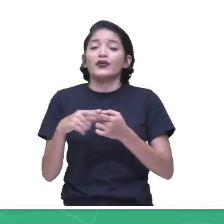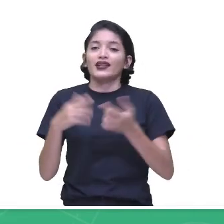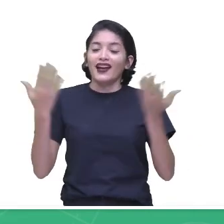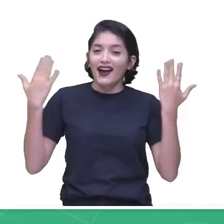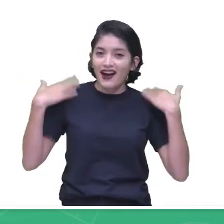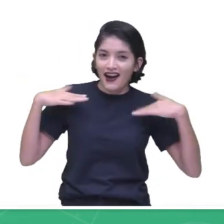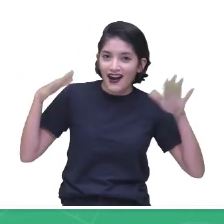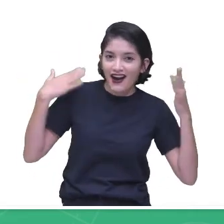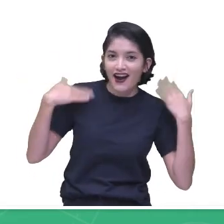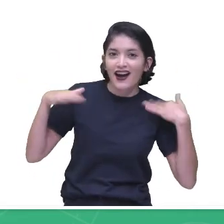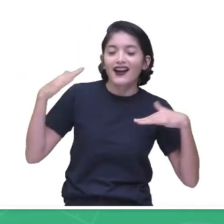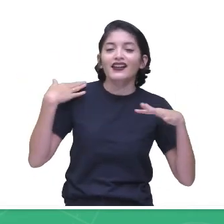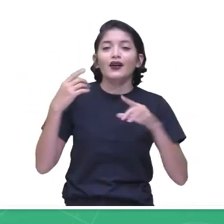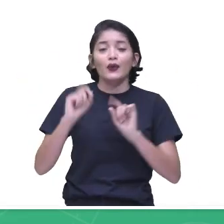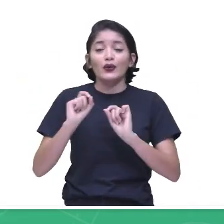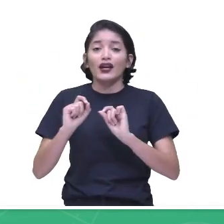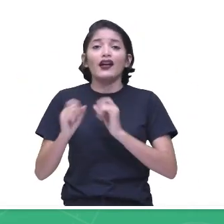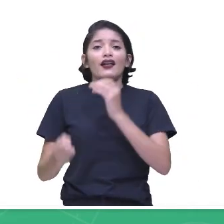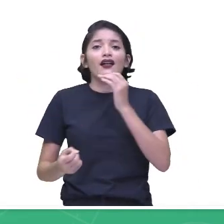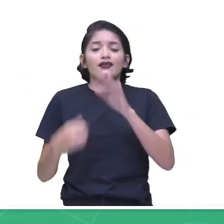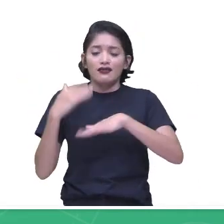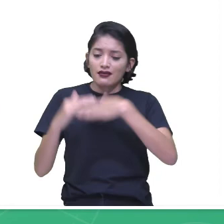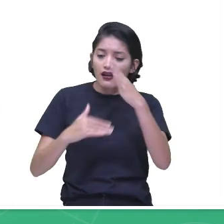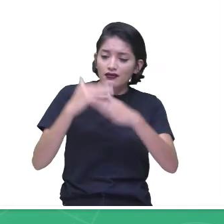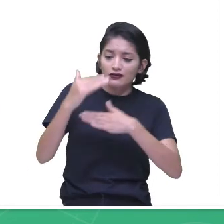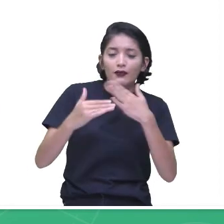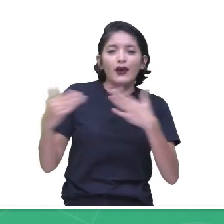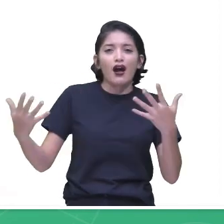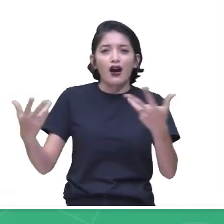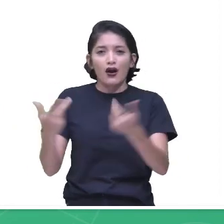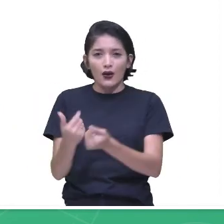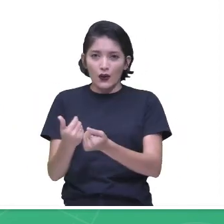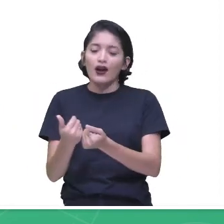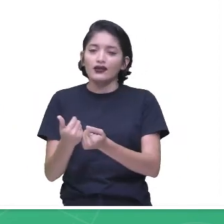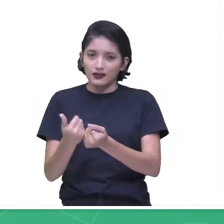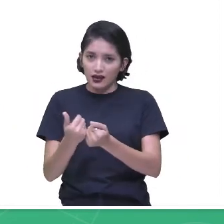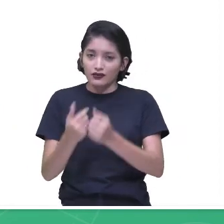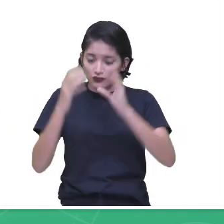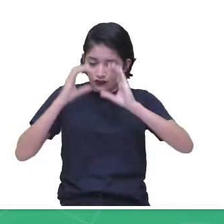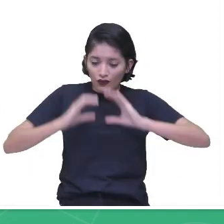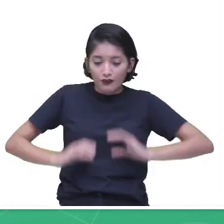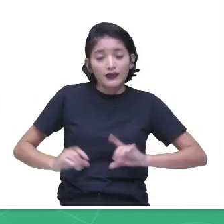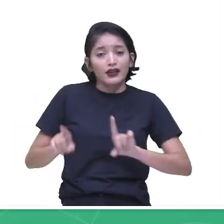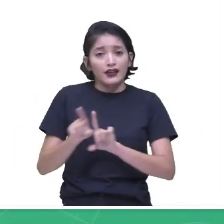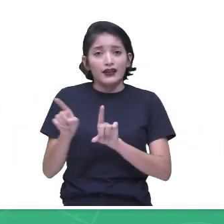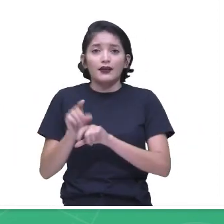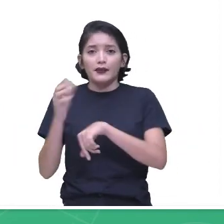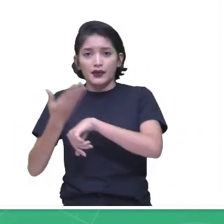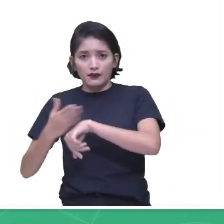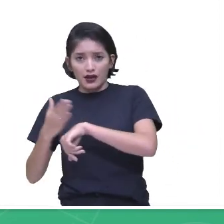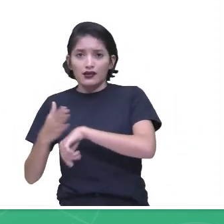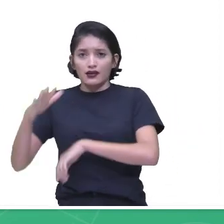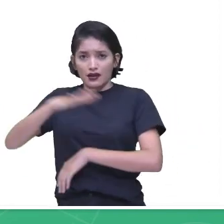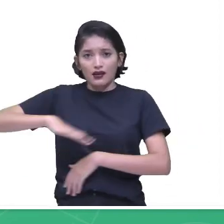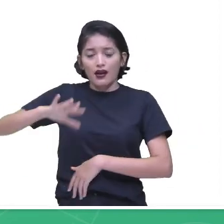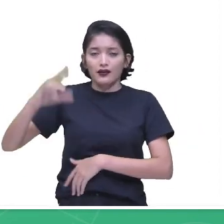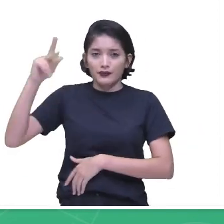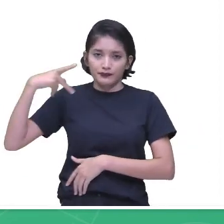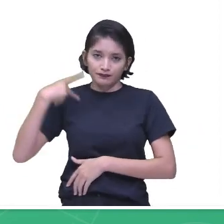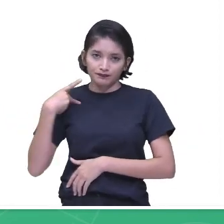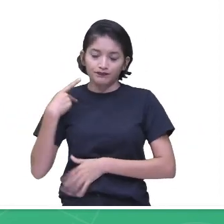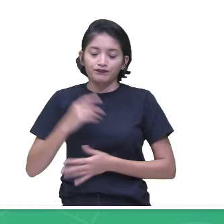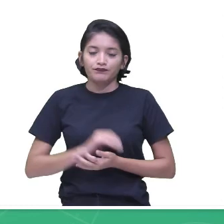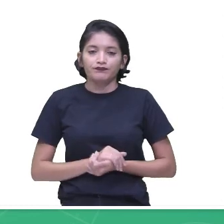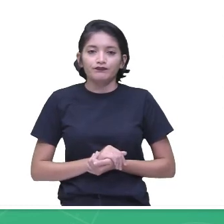ao desenvolvimento das qualidades morais e à prática das atividades políticas. Vamos então